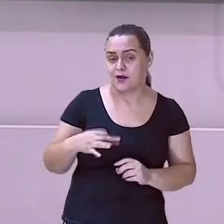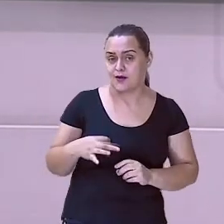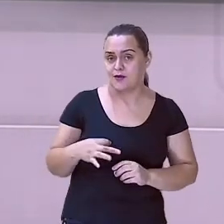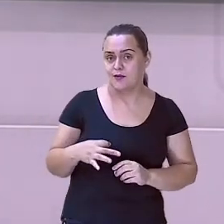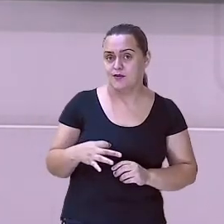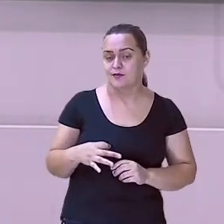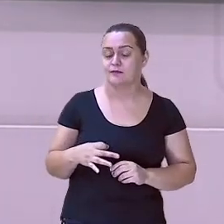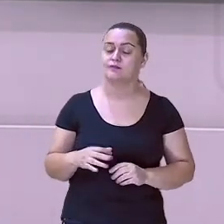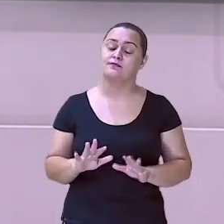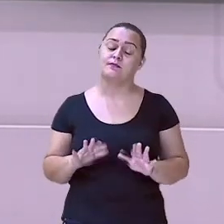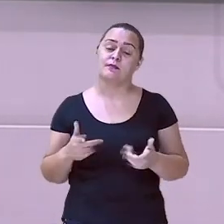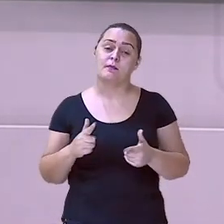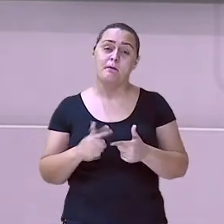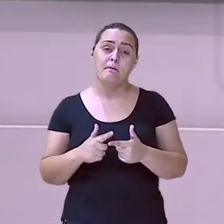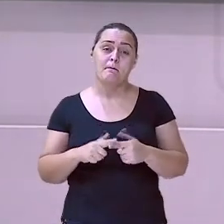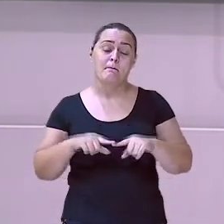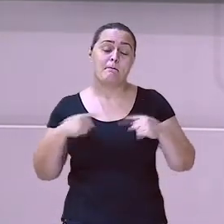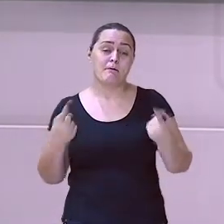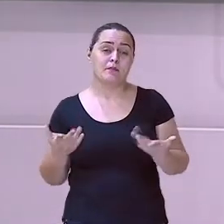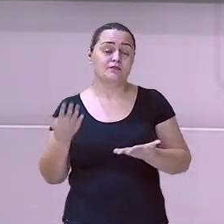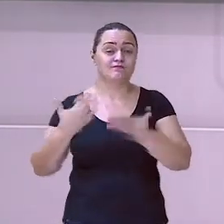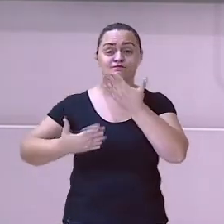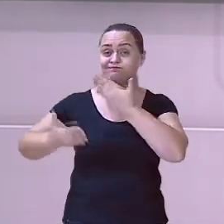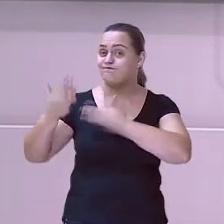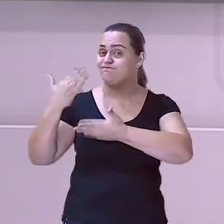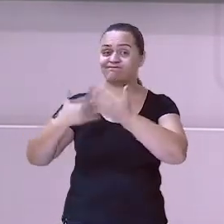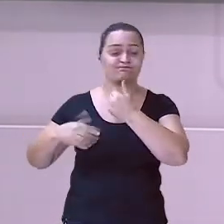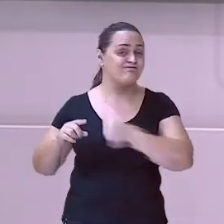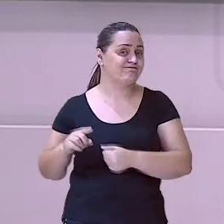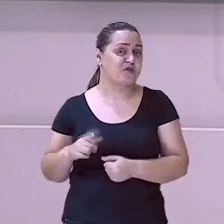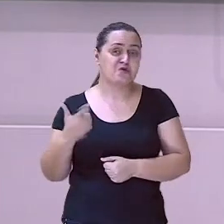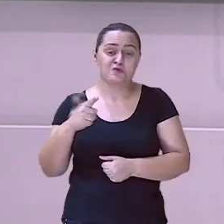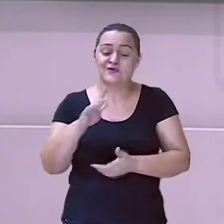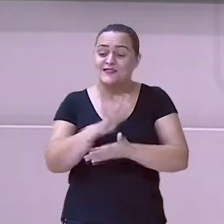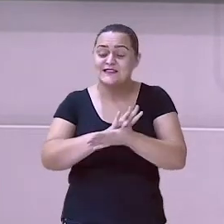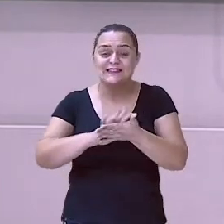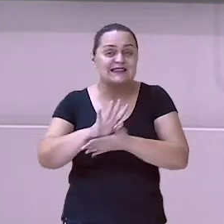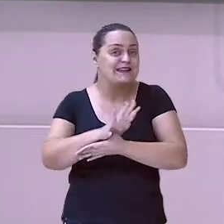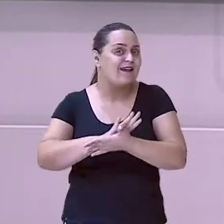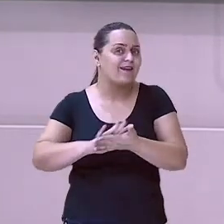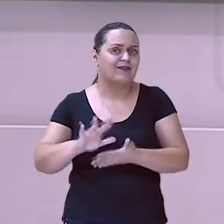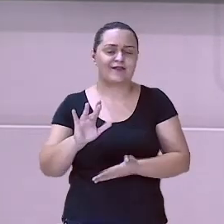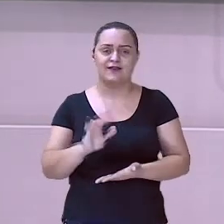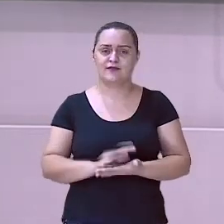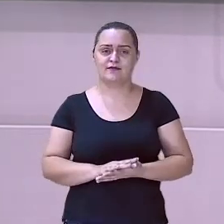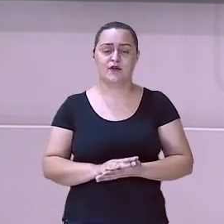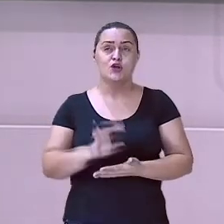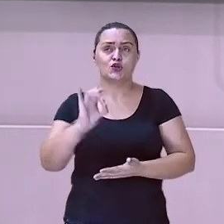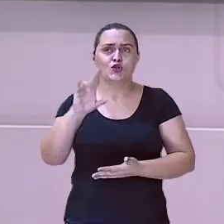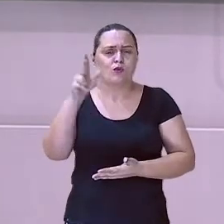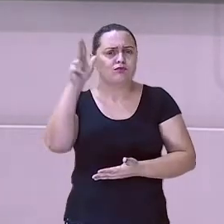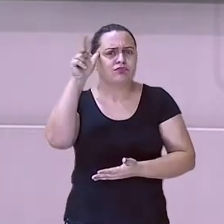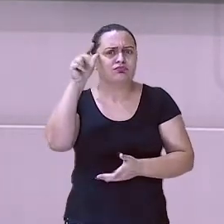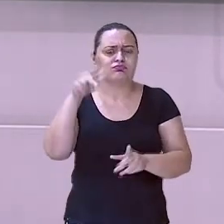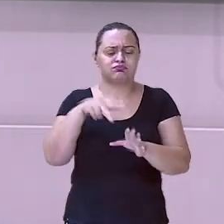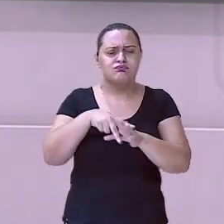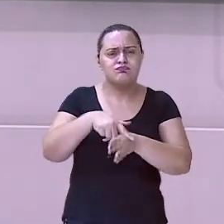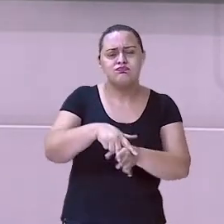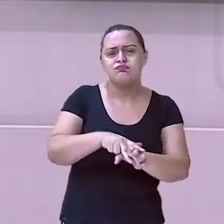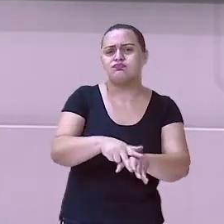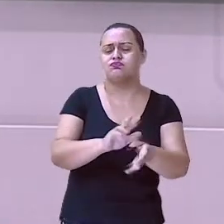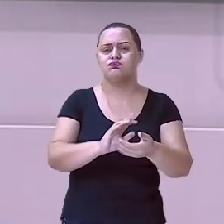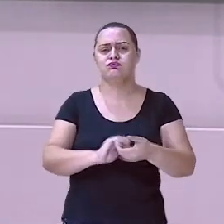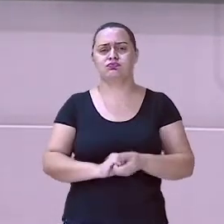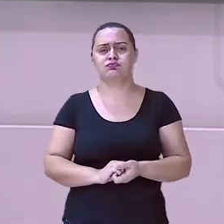temos que arregaçar as mangas, porque os nossos primeiros pais, eles trabalharam muito para chegar